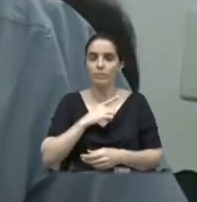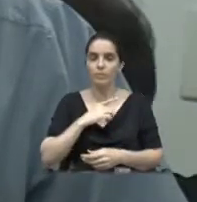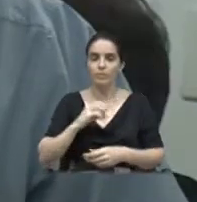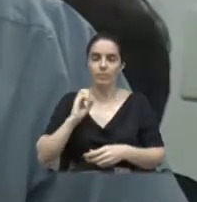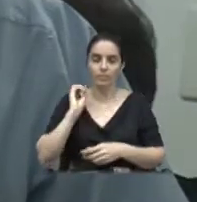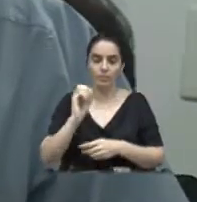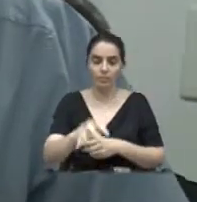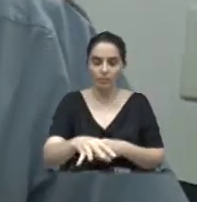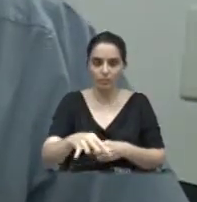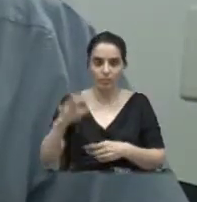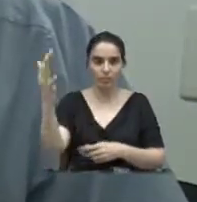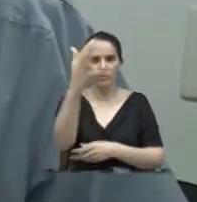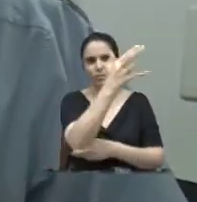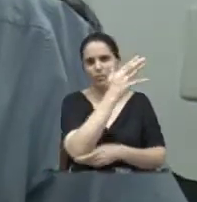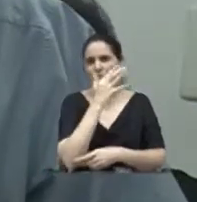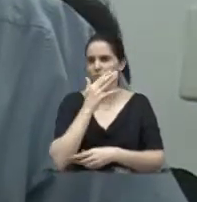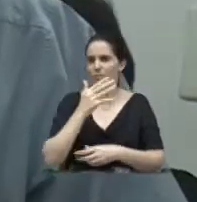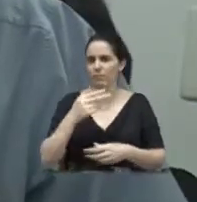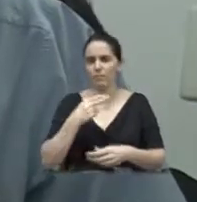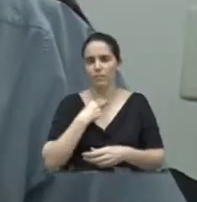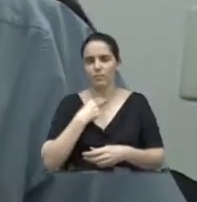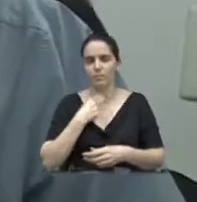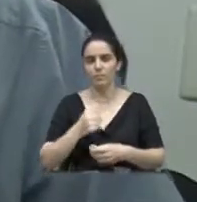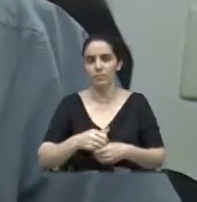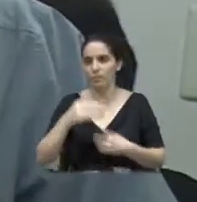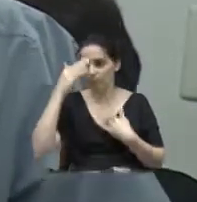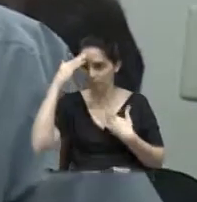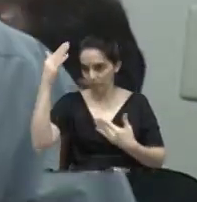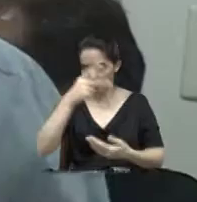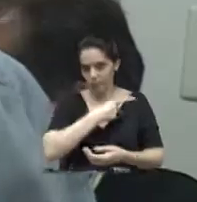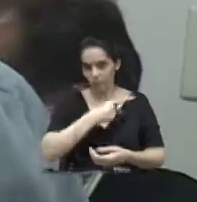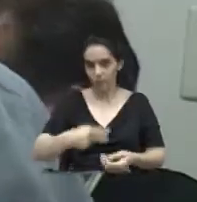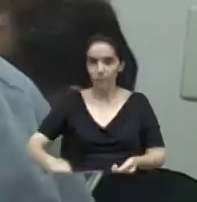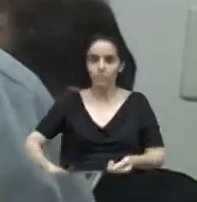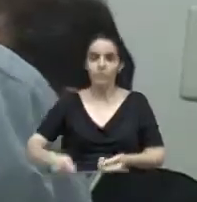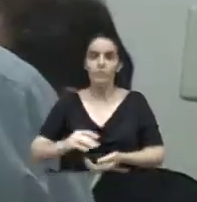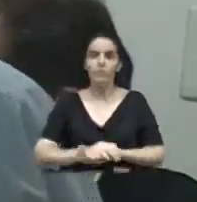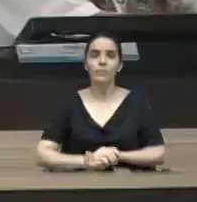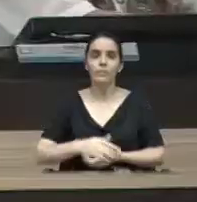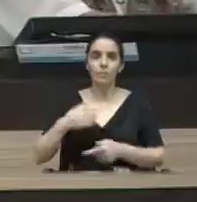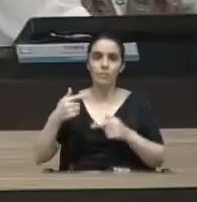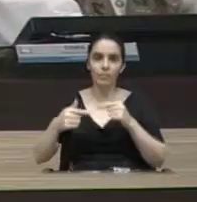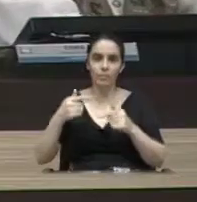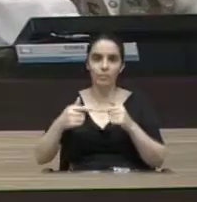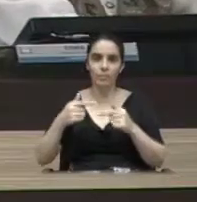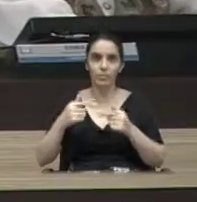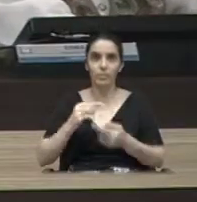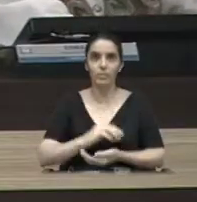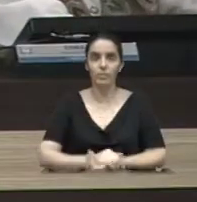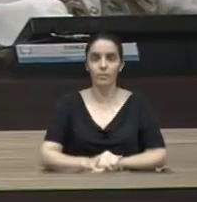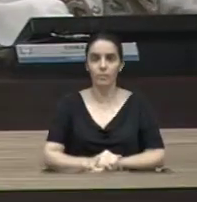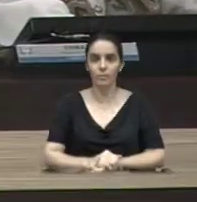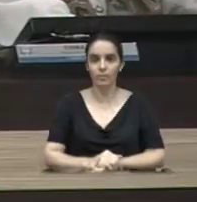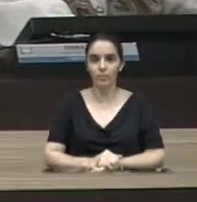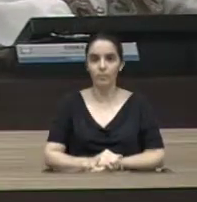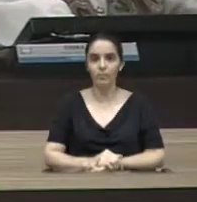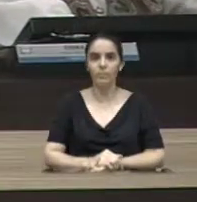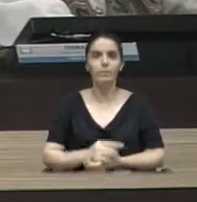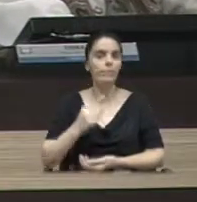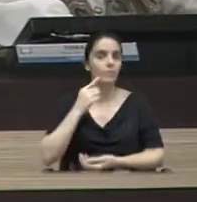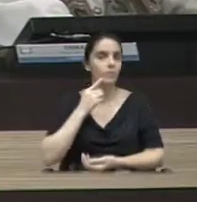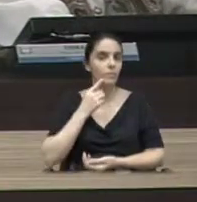públicas. Parabéns mais uma vez pelo requerimento. Obrigado, senhor presidente. Continua em discussão. Eu gostaria, presidente. A palavra, vereador Cleiton